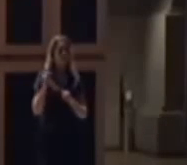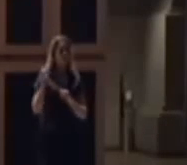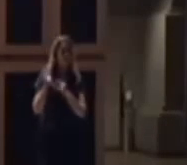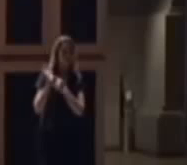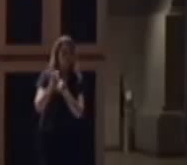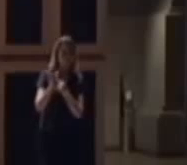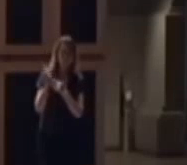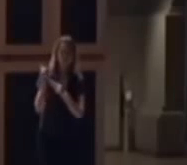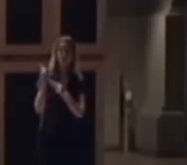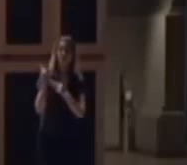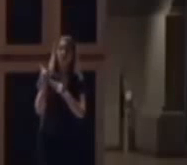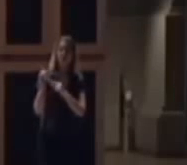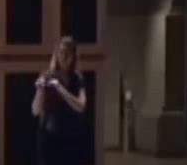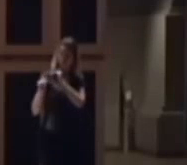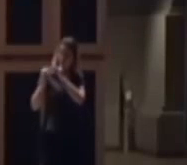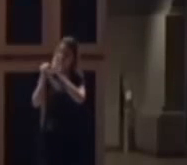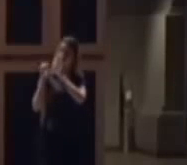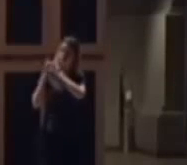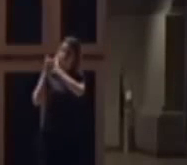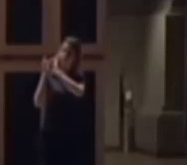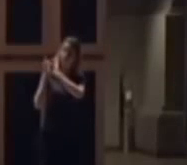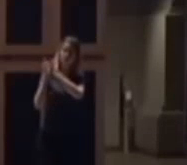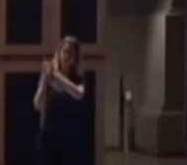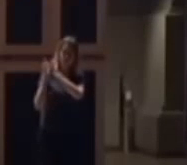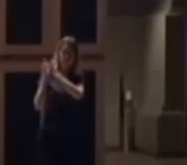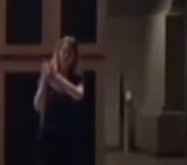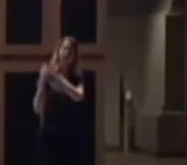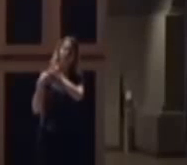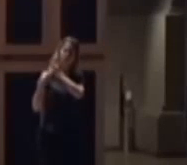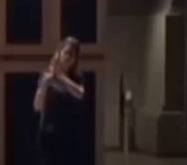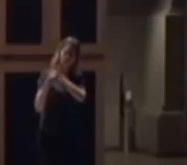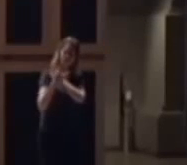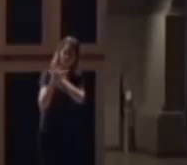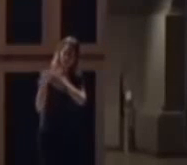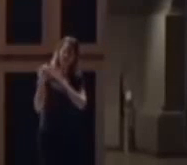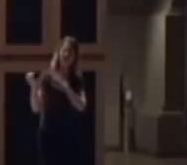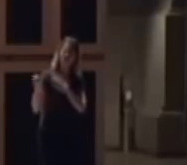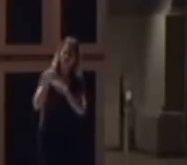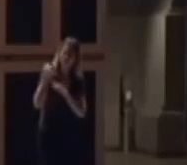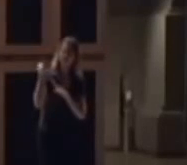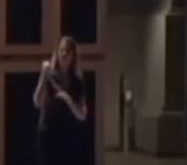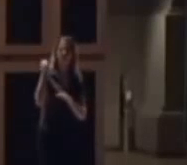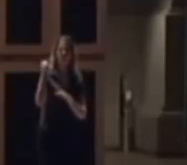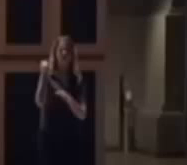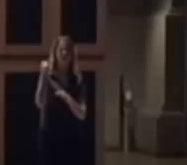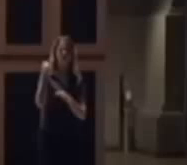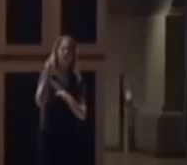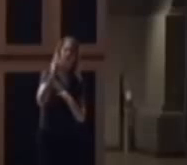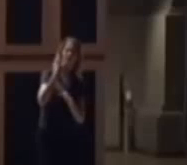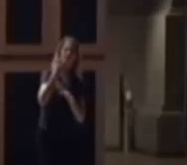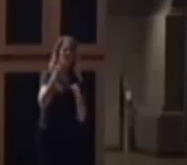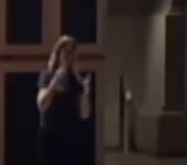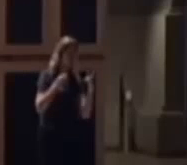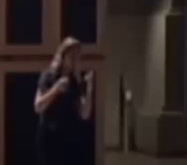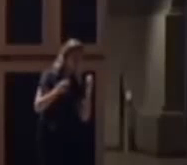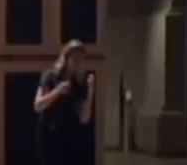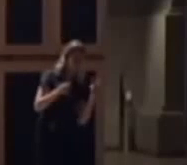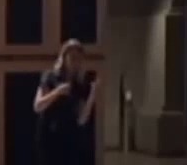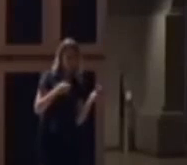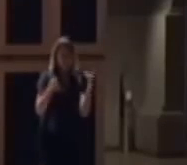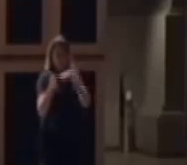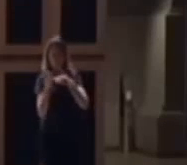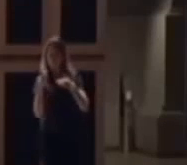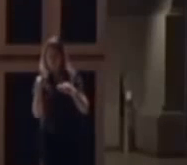parceria, que eu queria comentar um pouco, então, também, que eu acho que é importante. De 2003 a 2005, nós